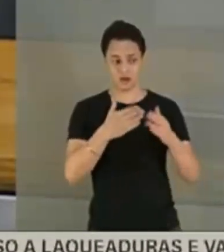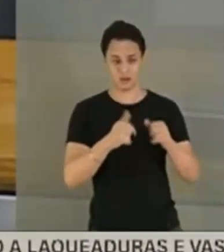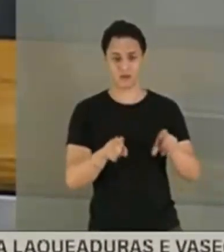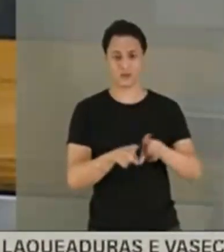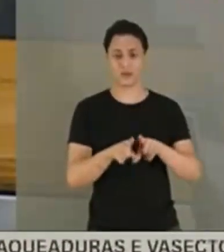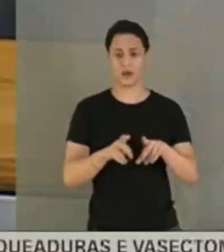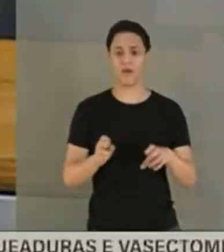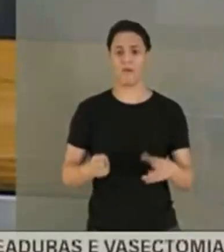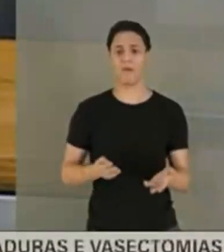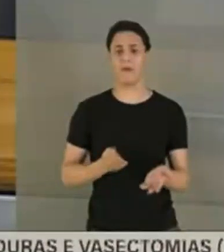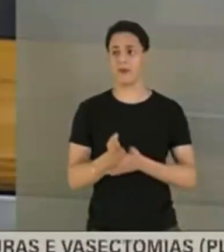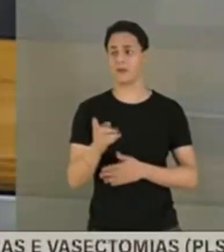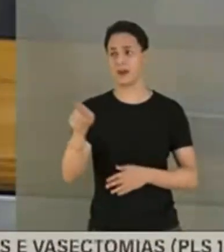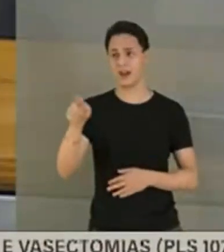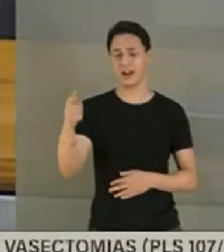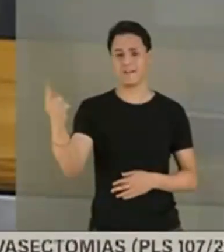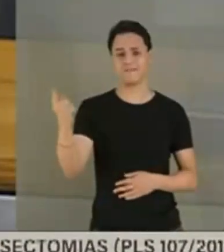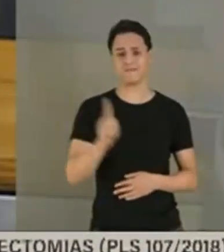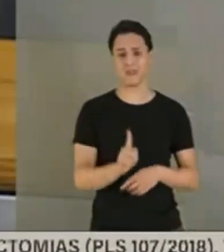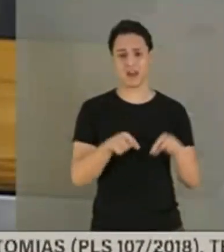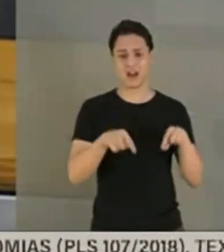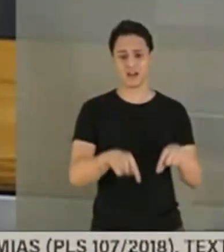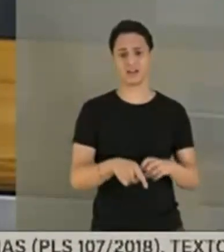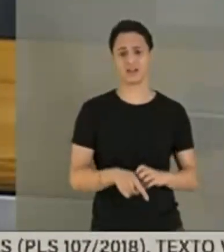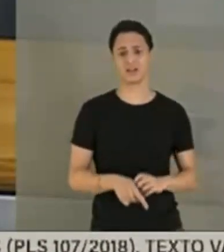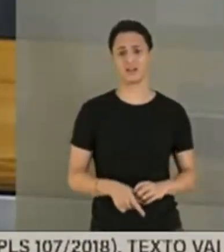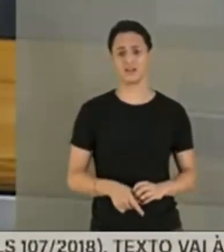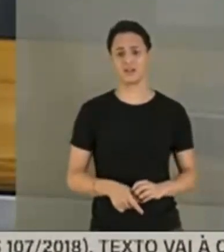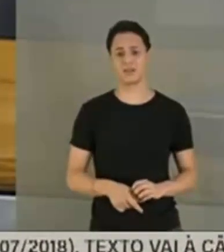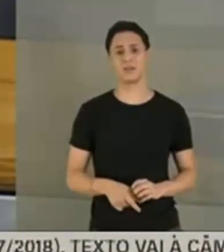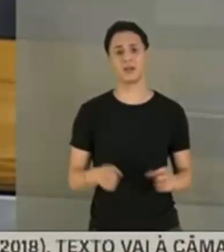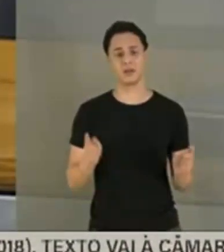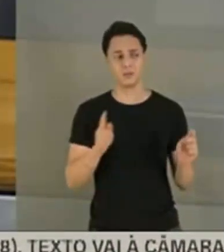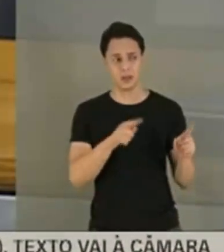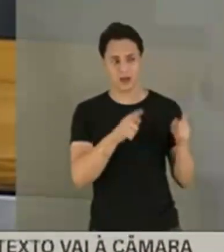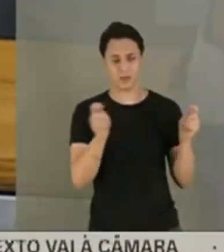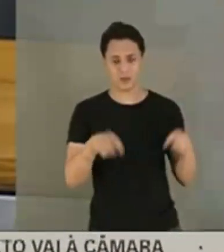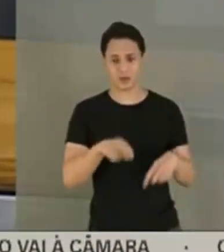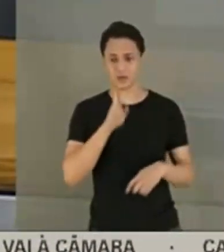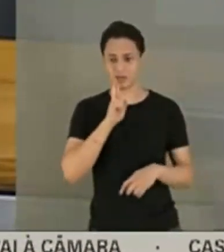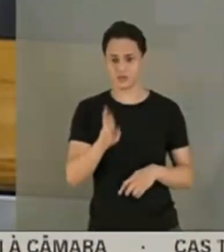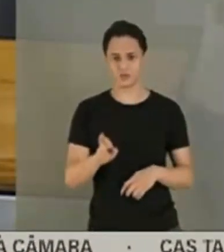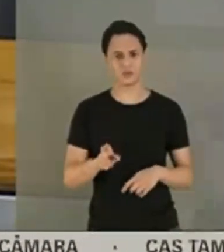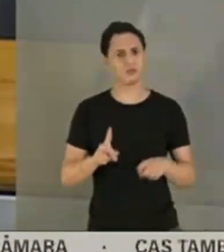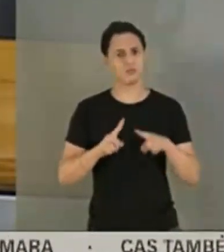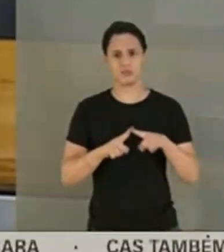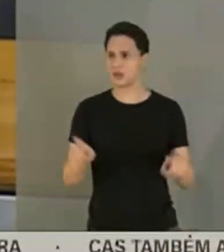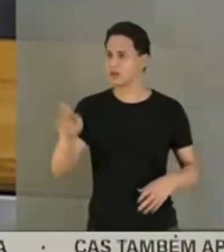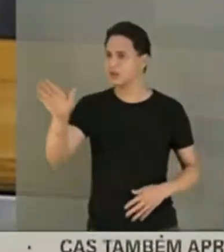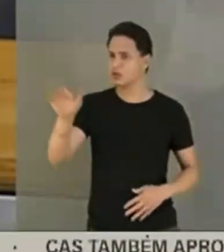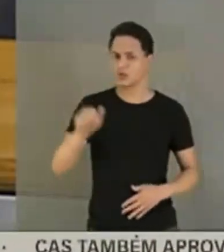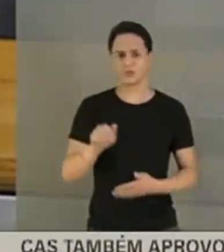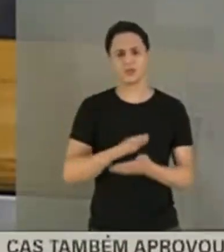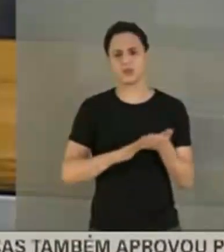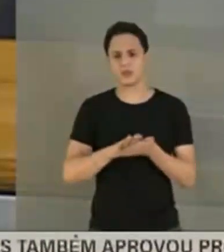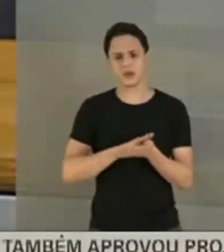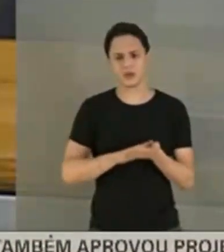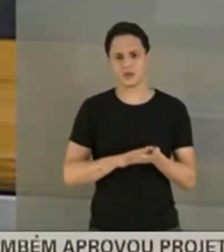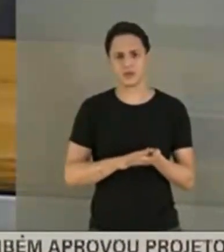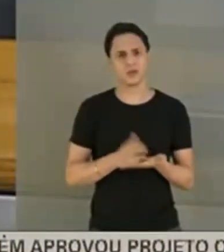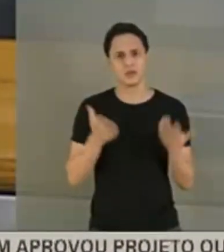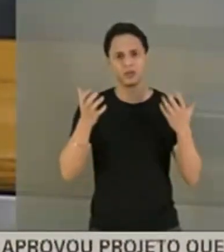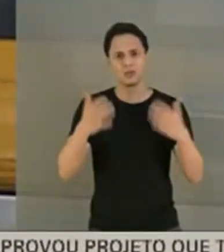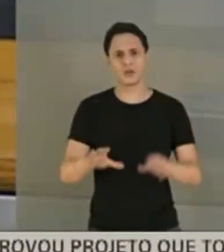2 requerimentos para ele vir, para ele dar o contraditório. Mas não querem o